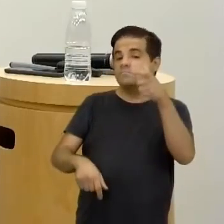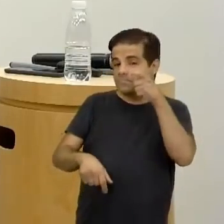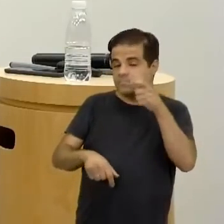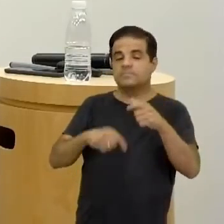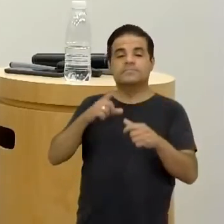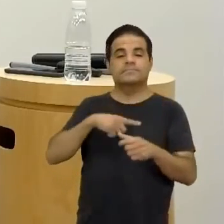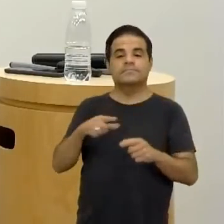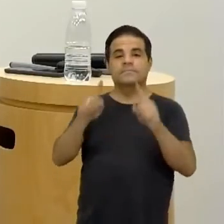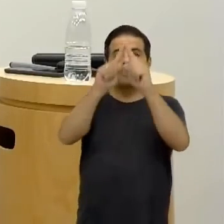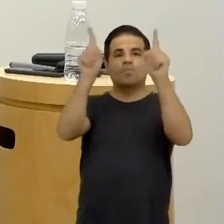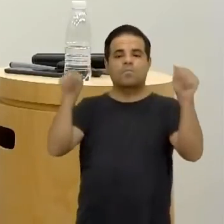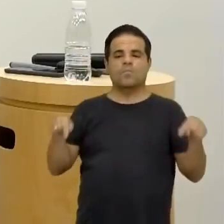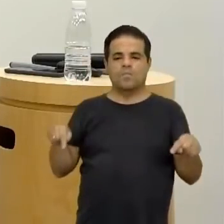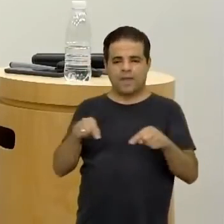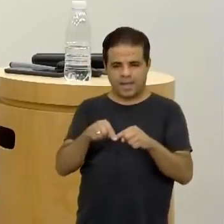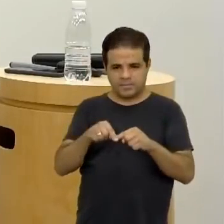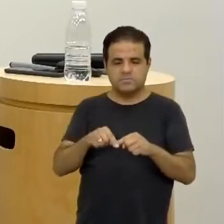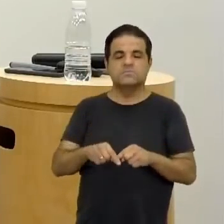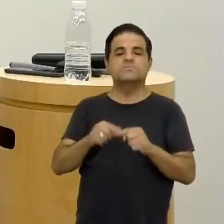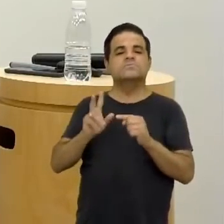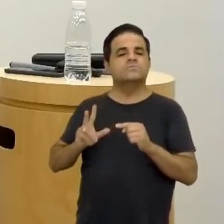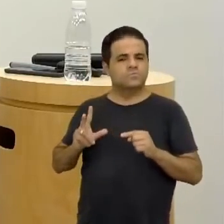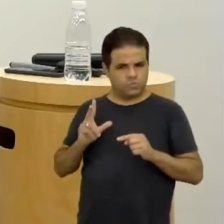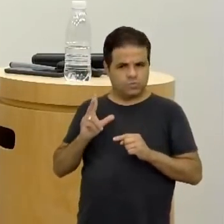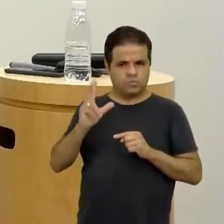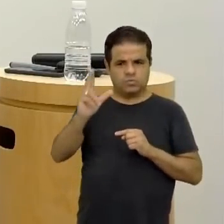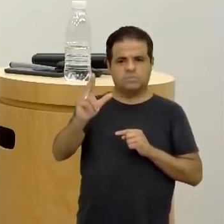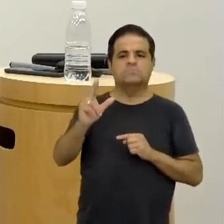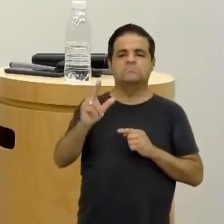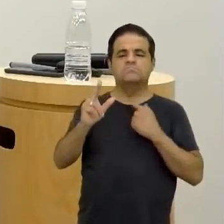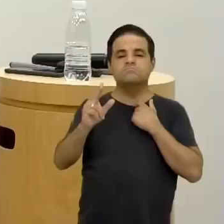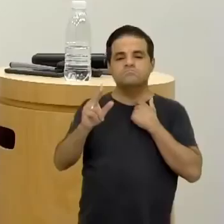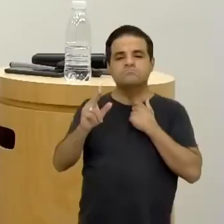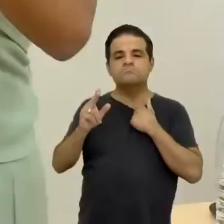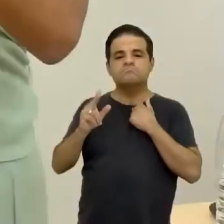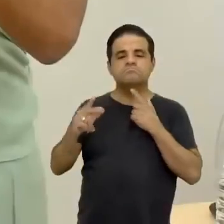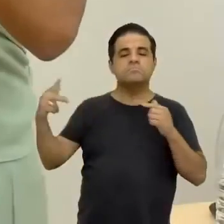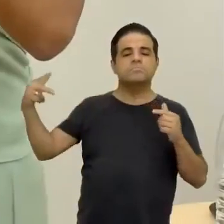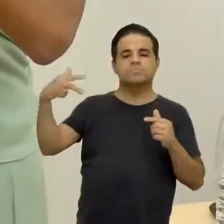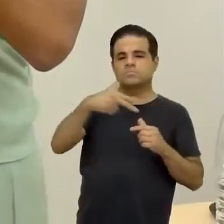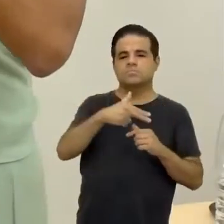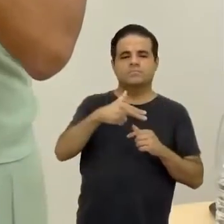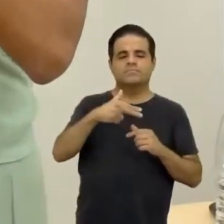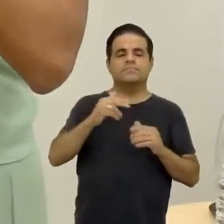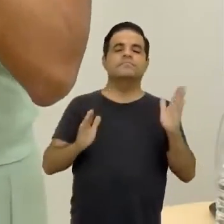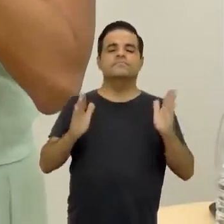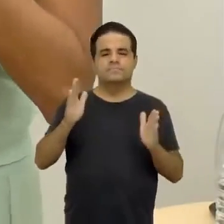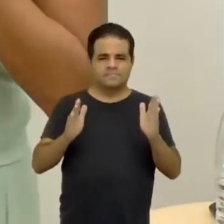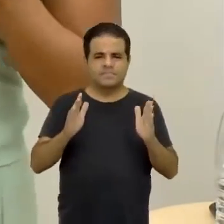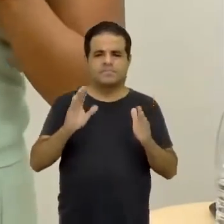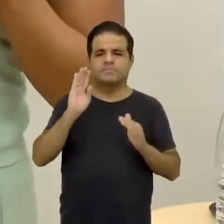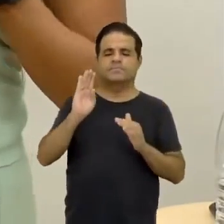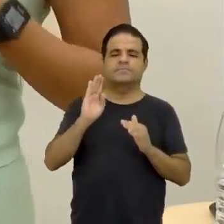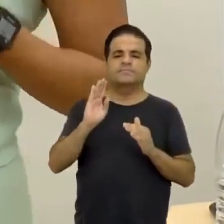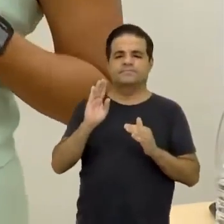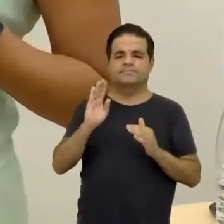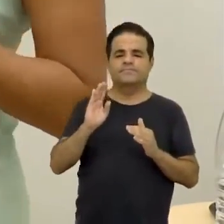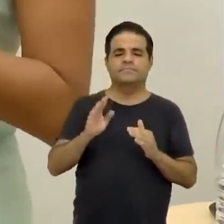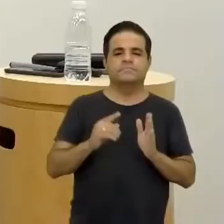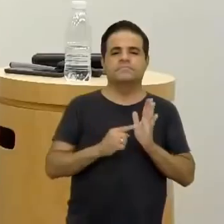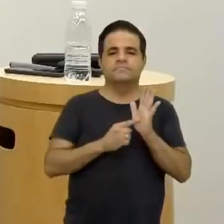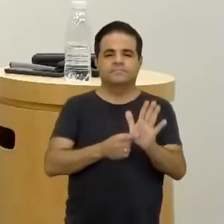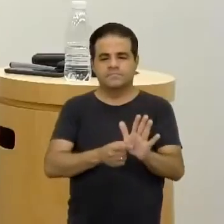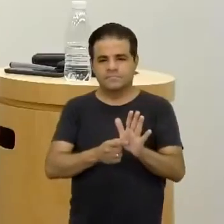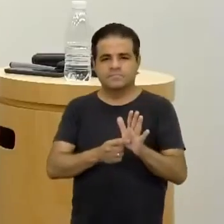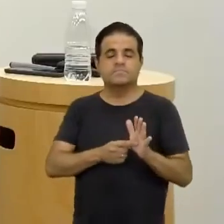então eu tenho esse quadrado eu vou cortar é como se estivesse cortando aqui um pedaço B Tá certo deixa quieto